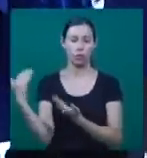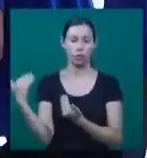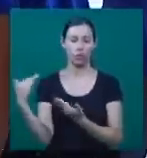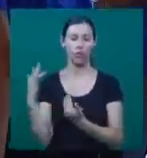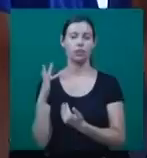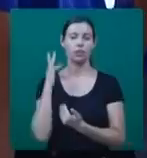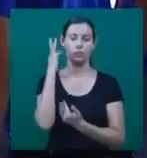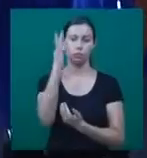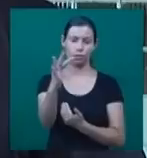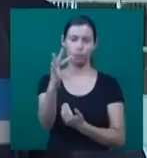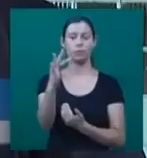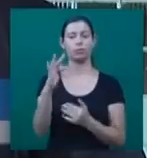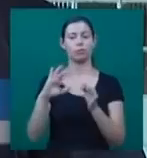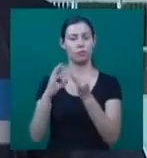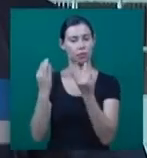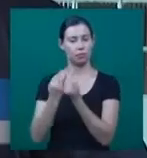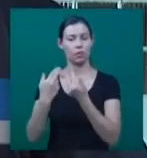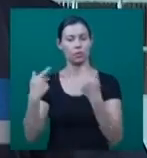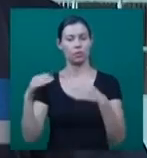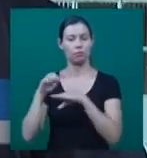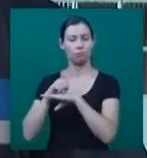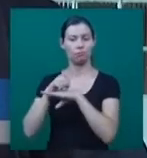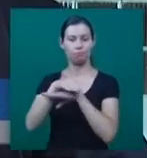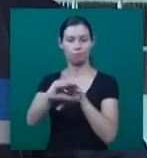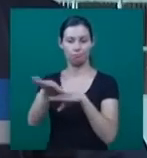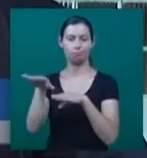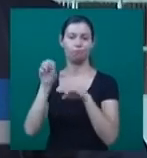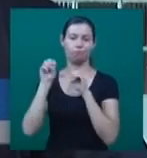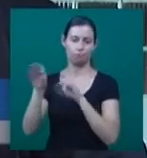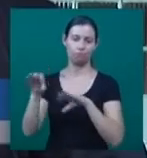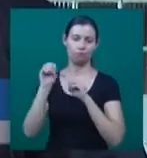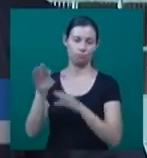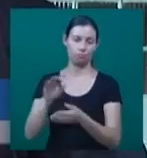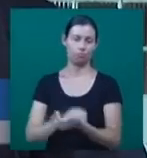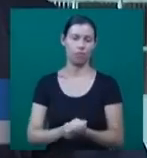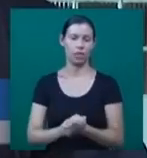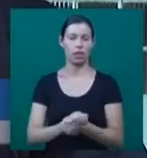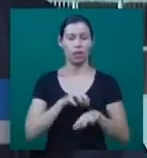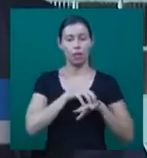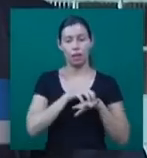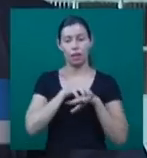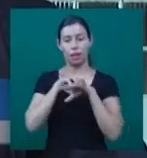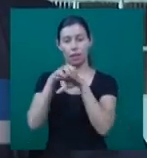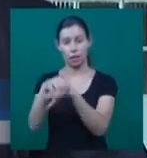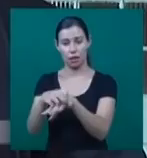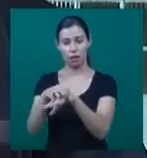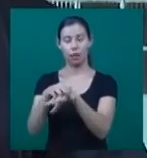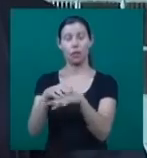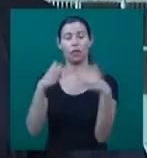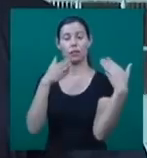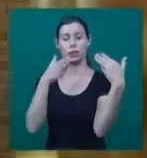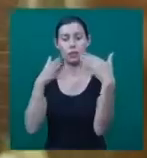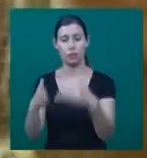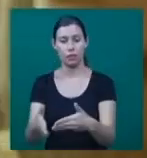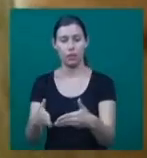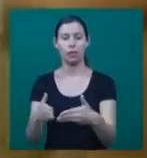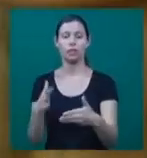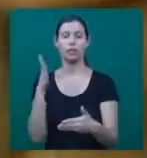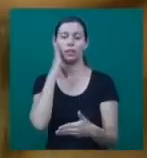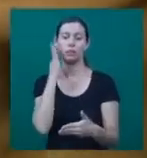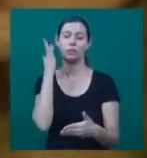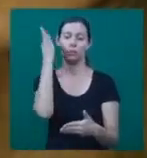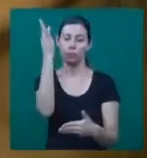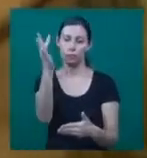multiplicadores. A caravana é um projeto itinerante, então a gente chega aqui, planta semente, com certeza a gente vai colher ela lá na frente. A